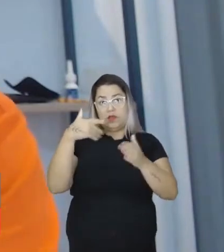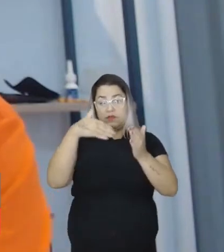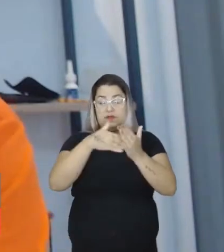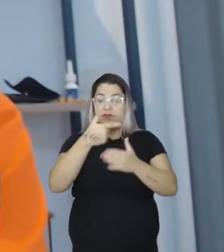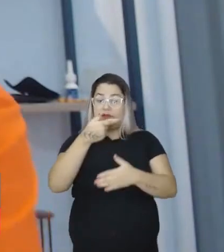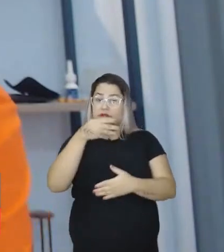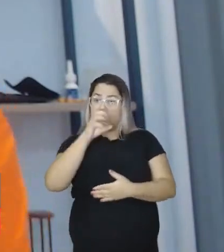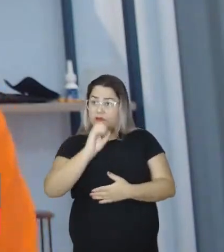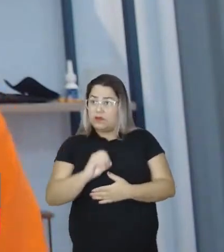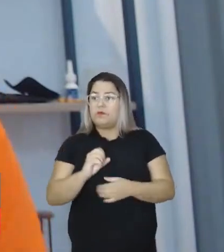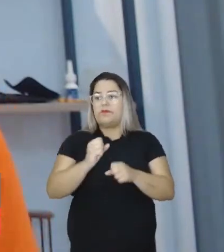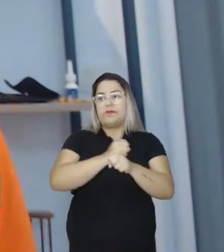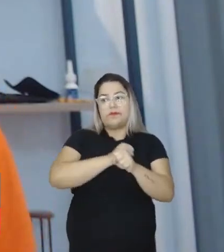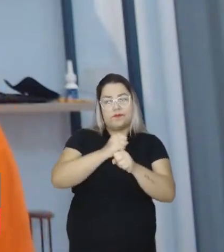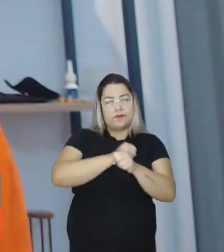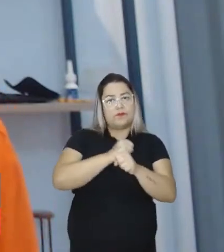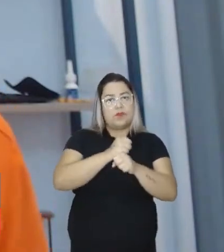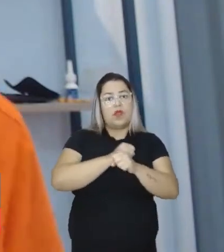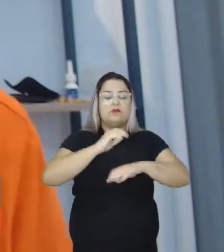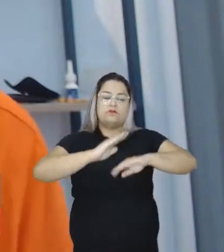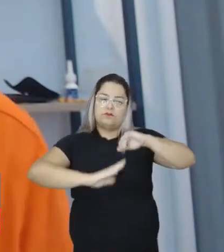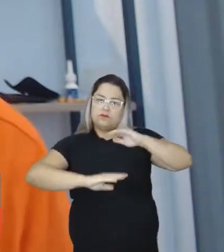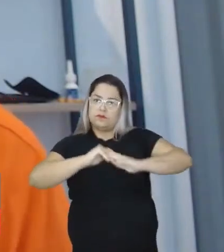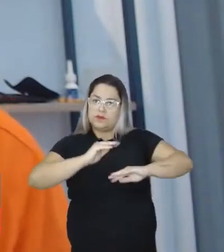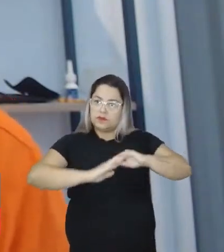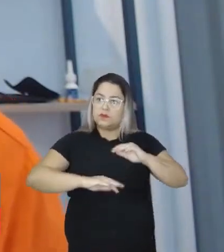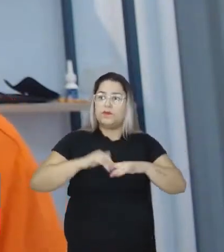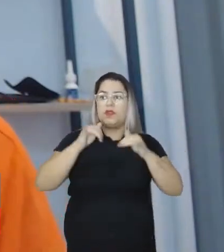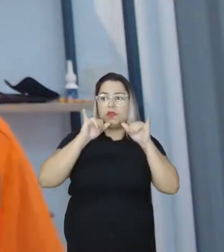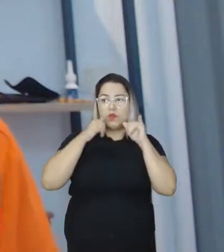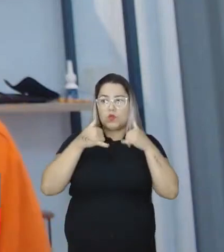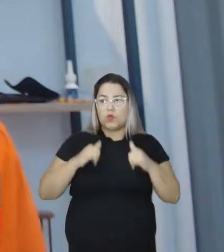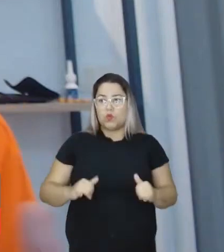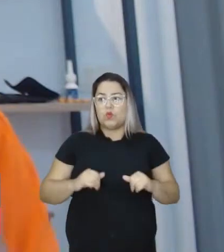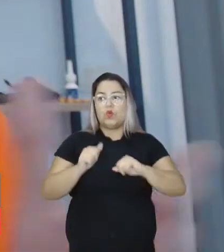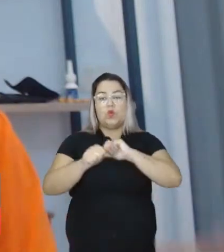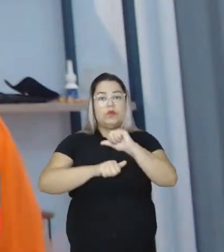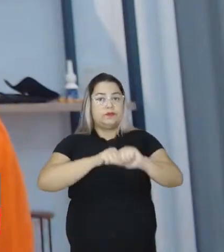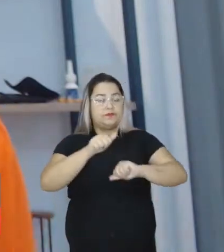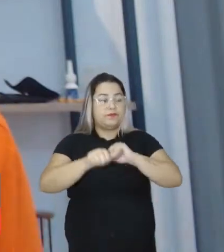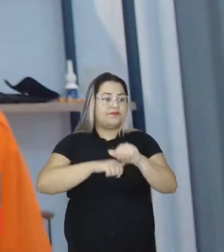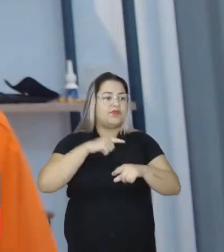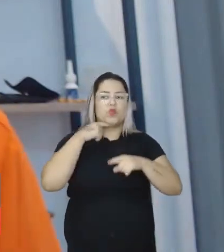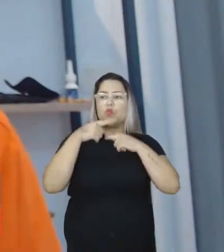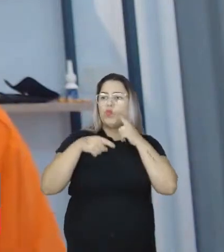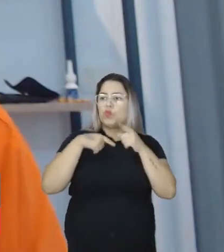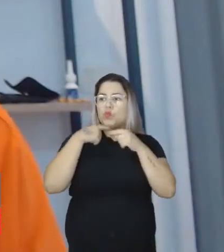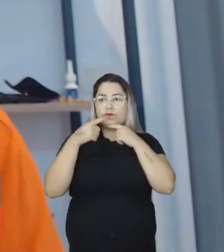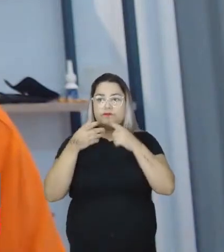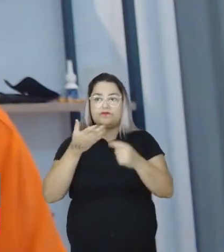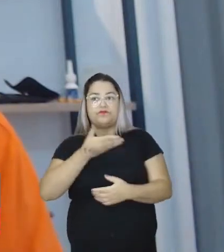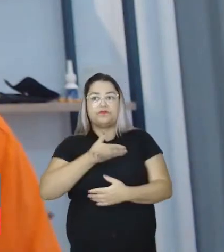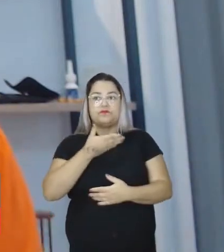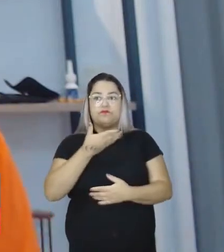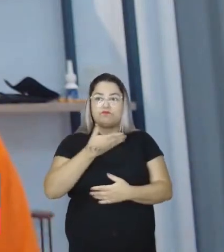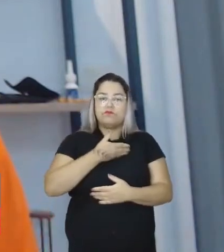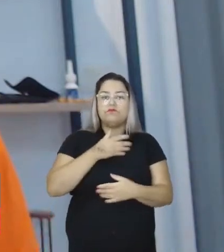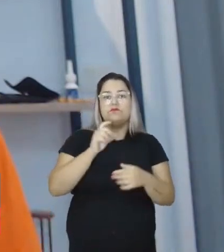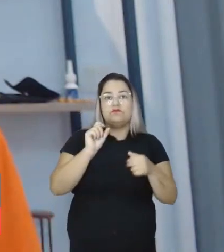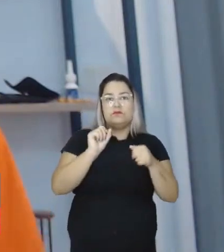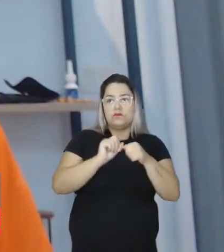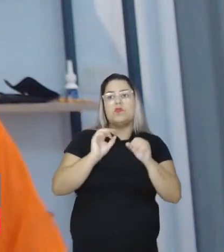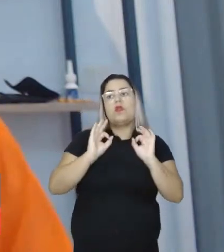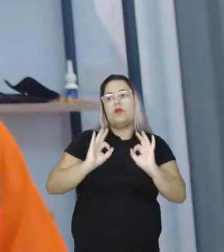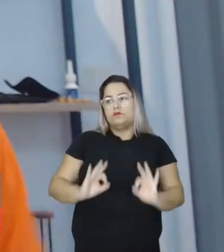anos, estarem também atuando na área de energias renováveis. Então, sem dúvida alguma, o companheiro que nos trouxe essa pergunta está